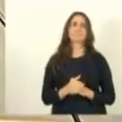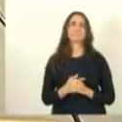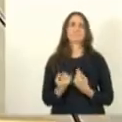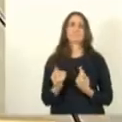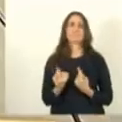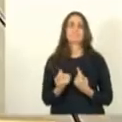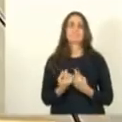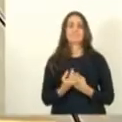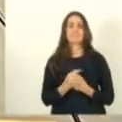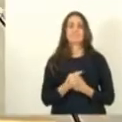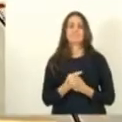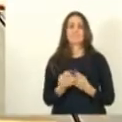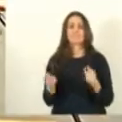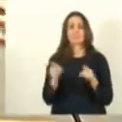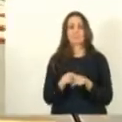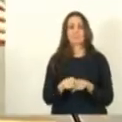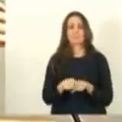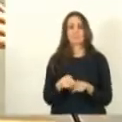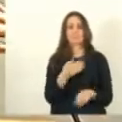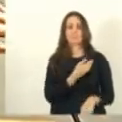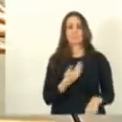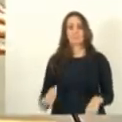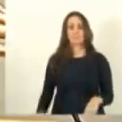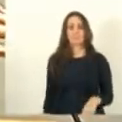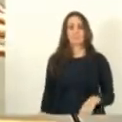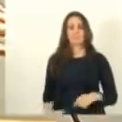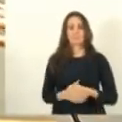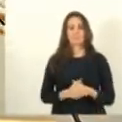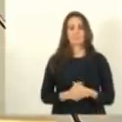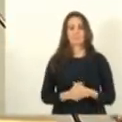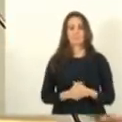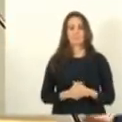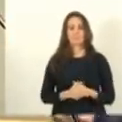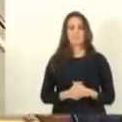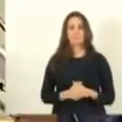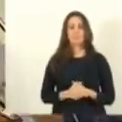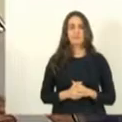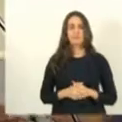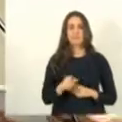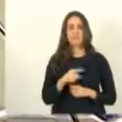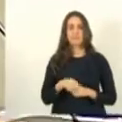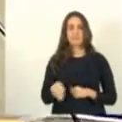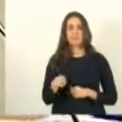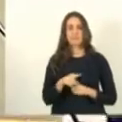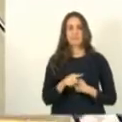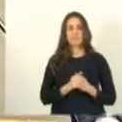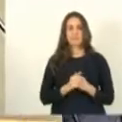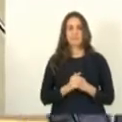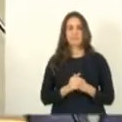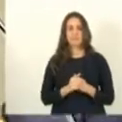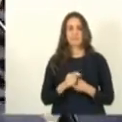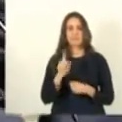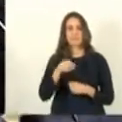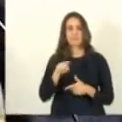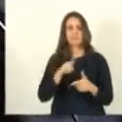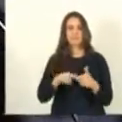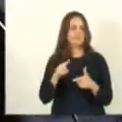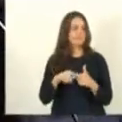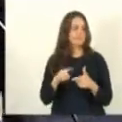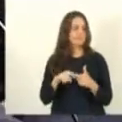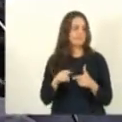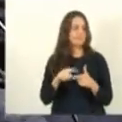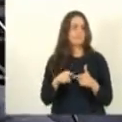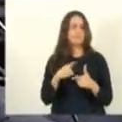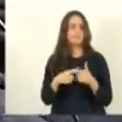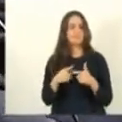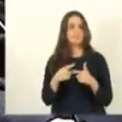acordo com o governo e nós estamos sanando, que são problemas, segundo